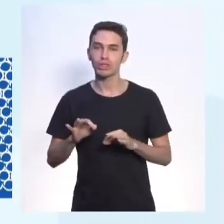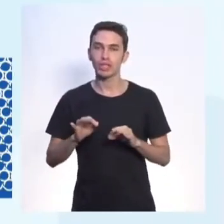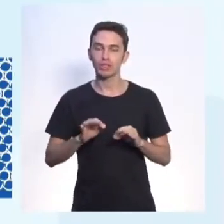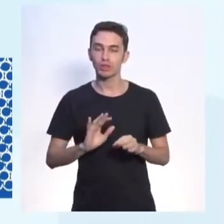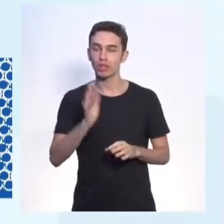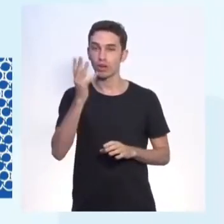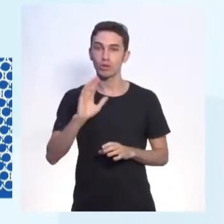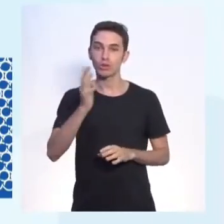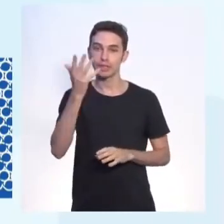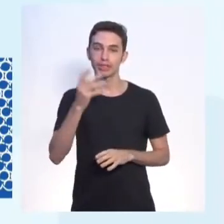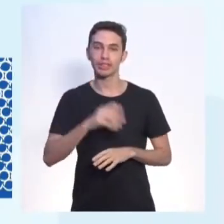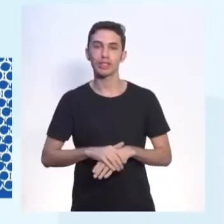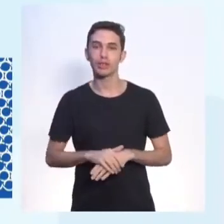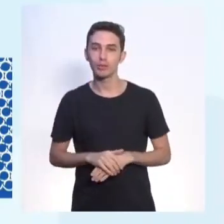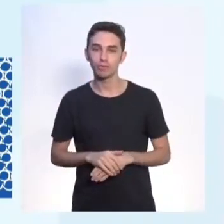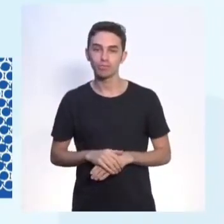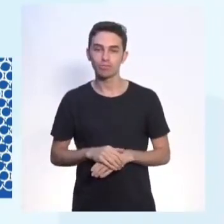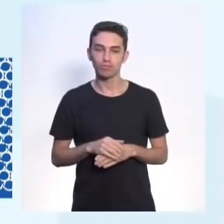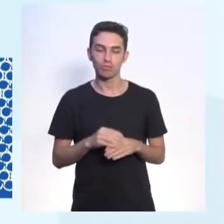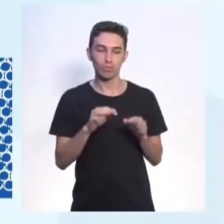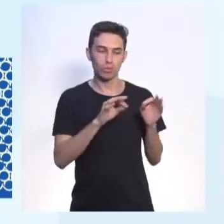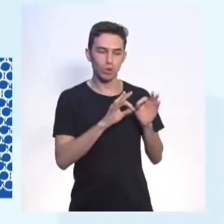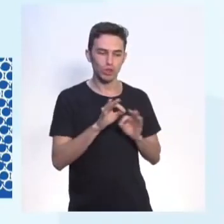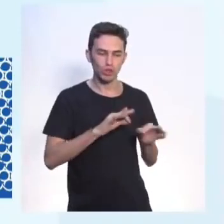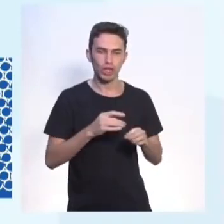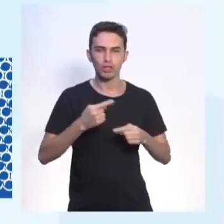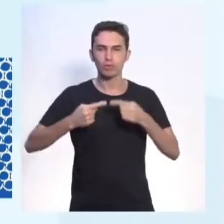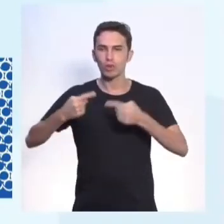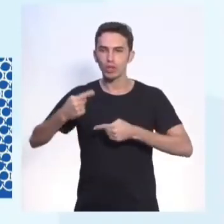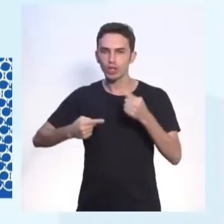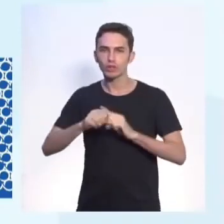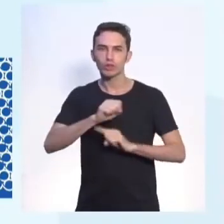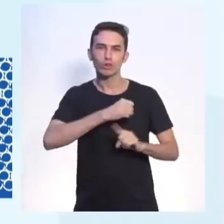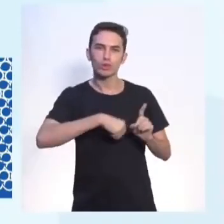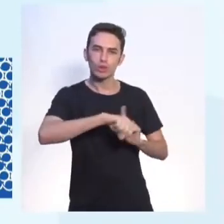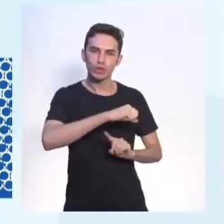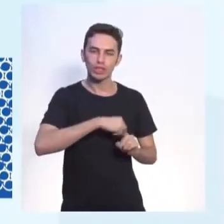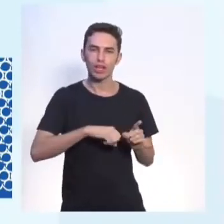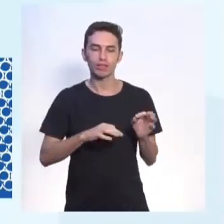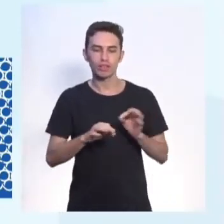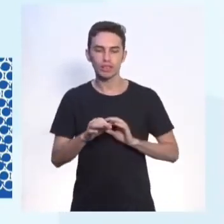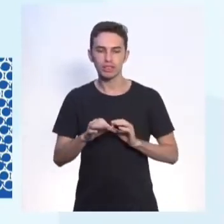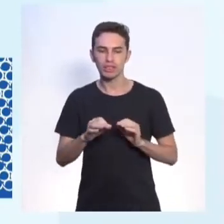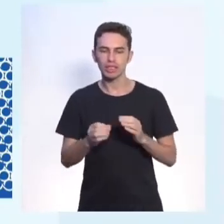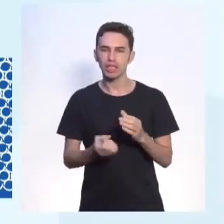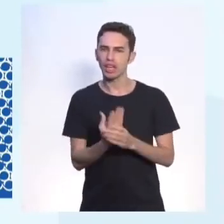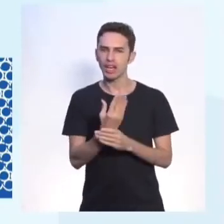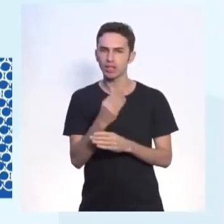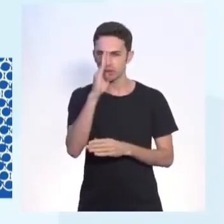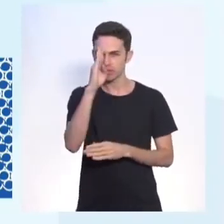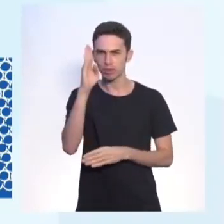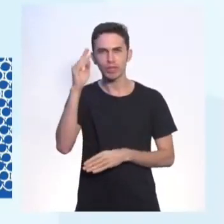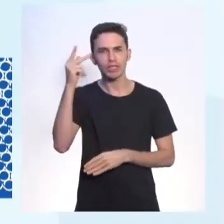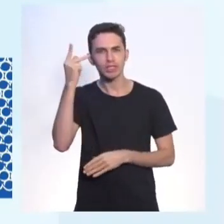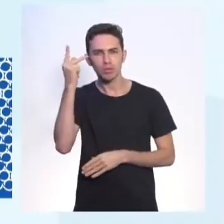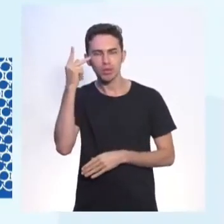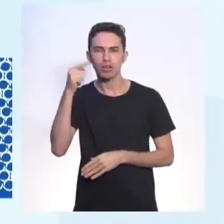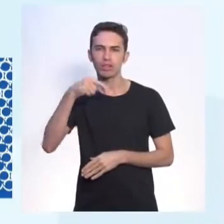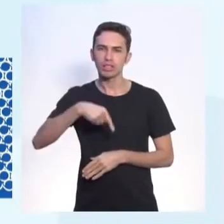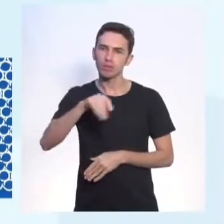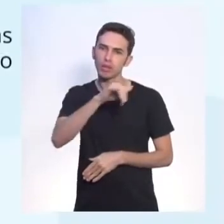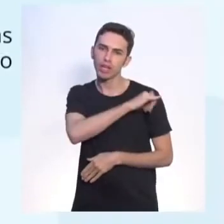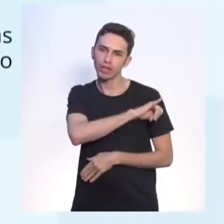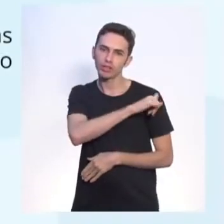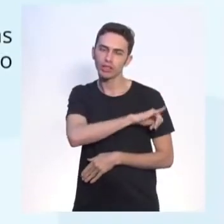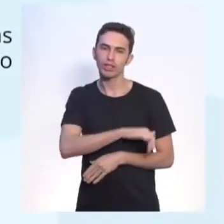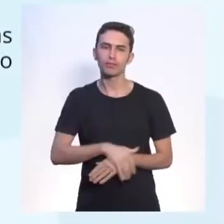foi alvo aí de projeto político, social, desenvolvido principalmente em São Paulo e Rio de